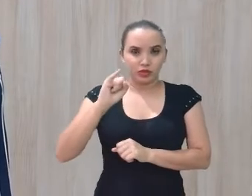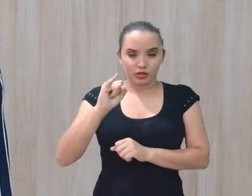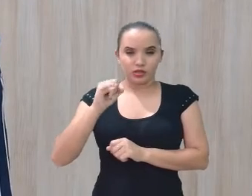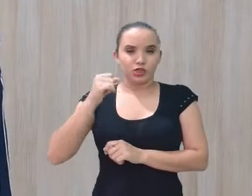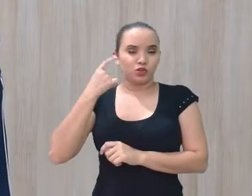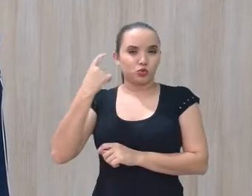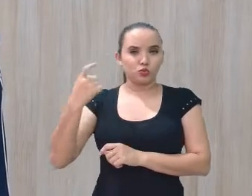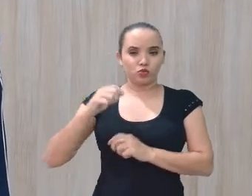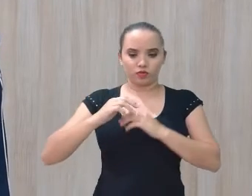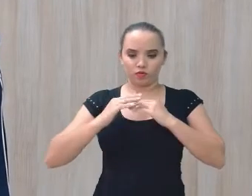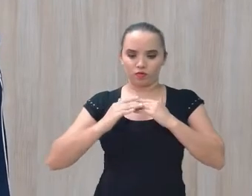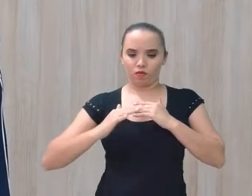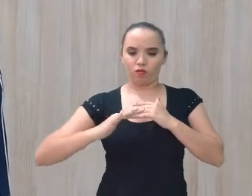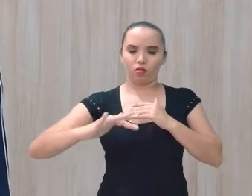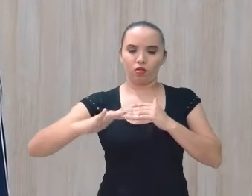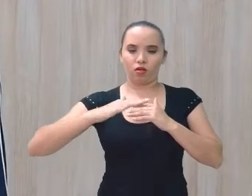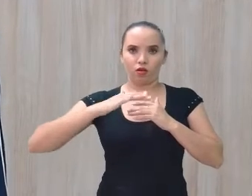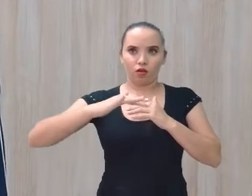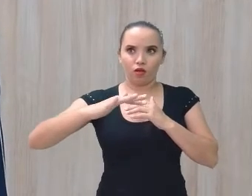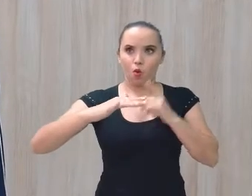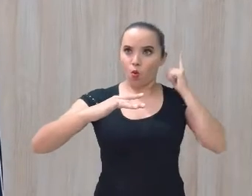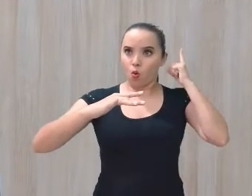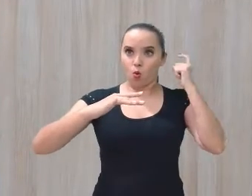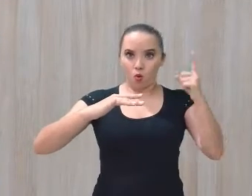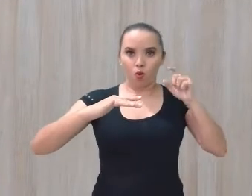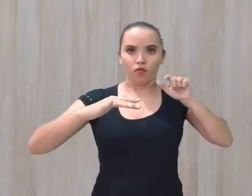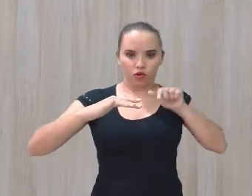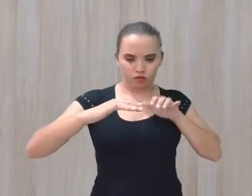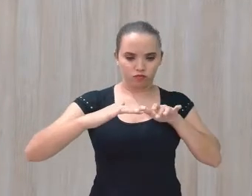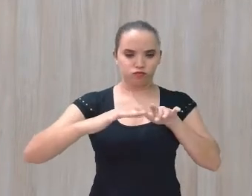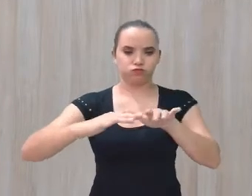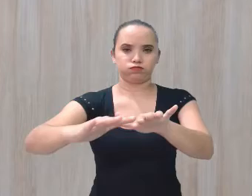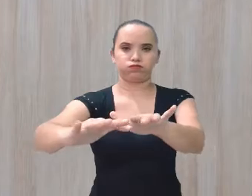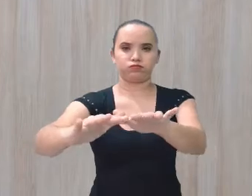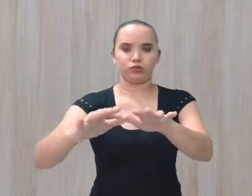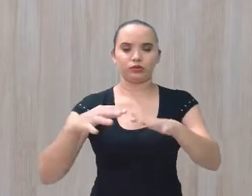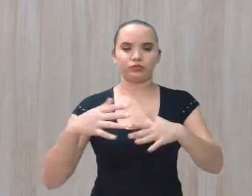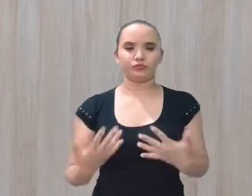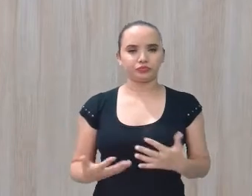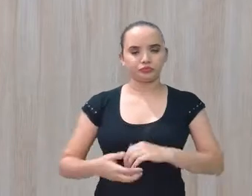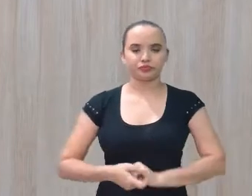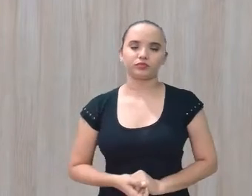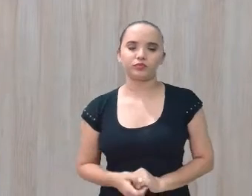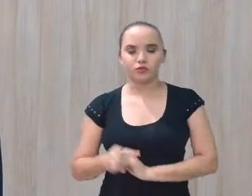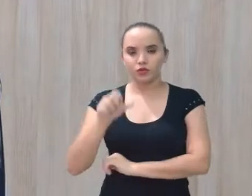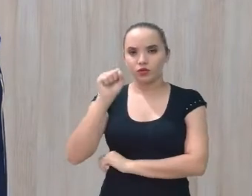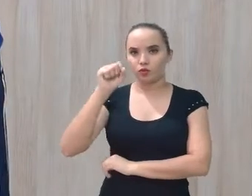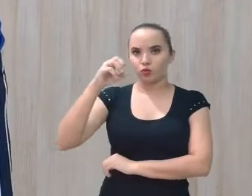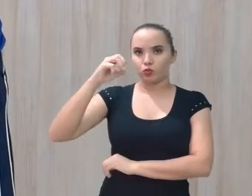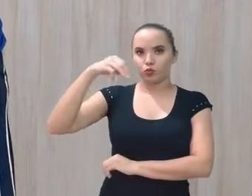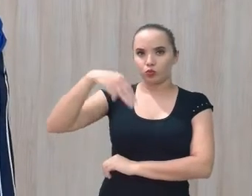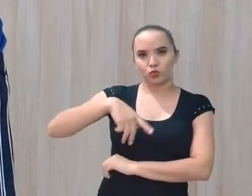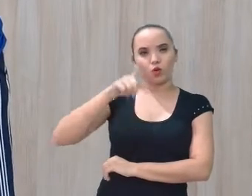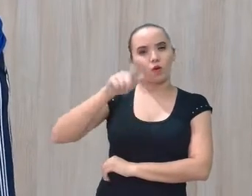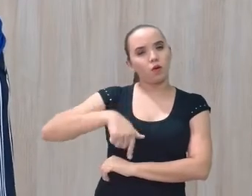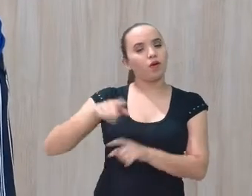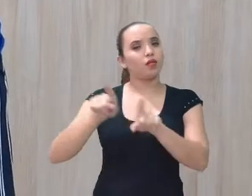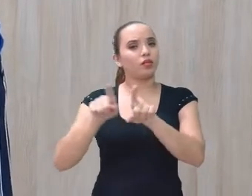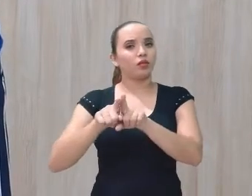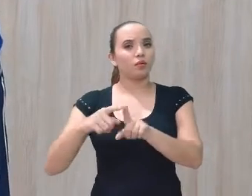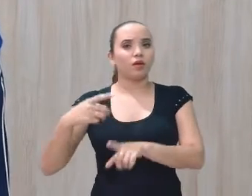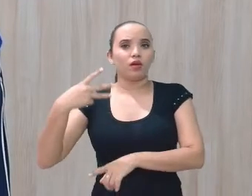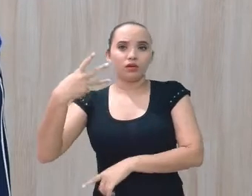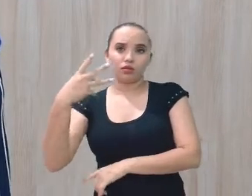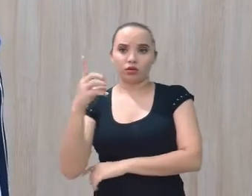vai se propagar na mesma direção, tá? E esse som, o som, ele é um fenômeno também